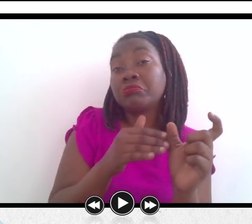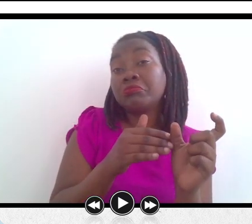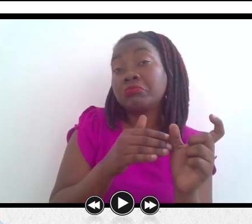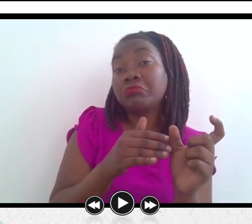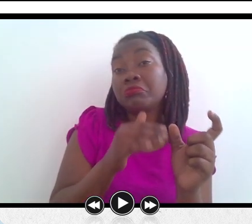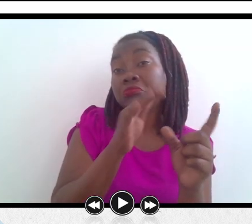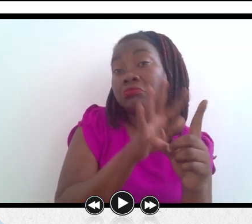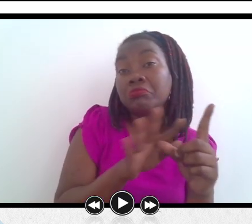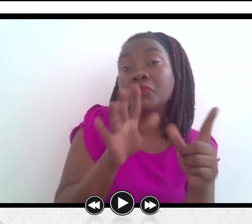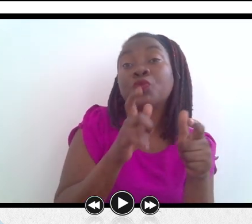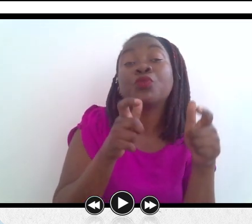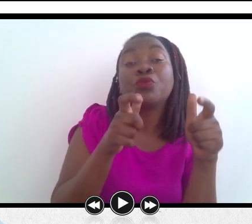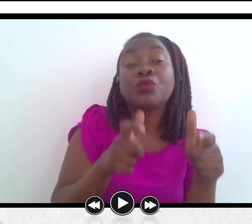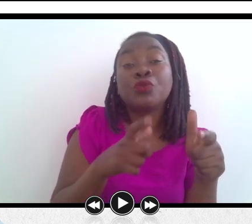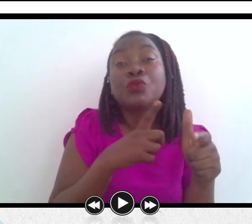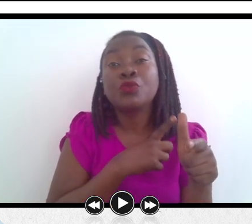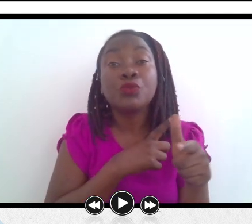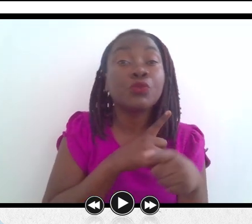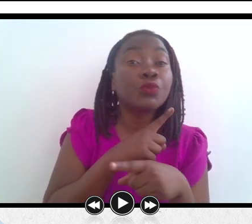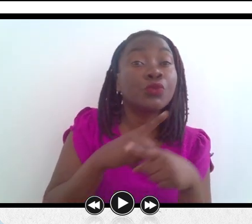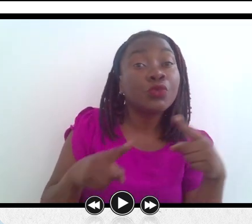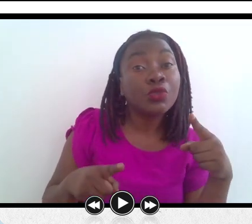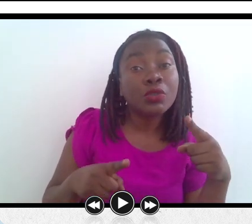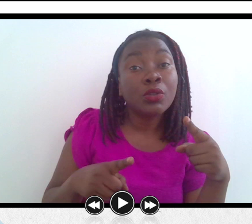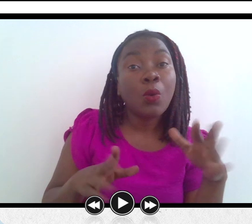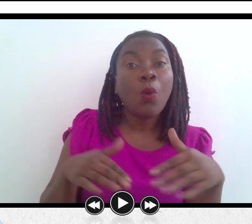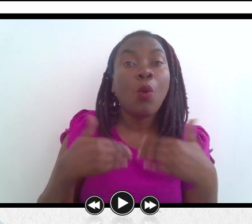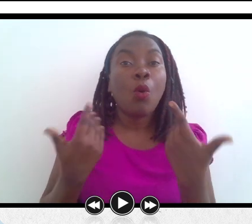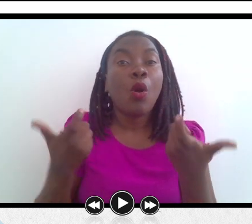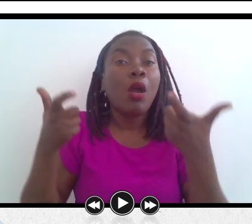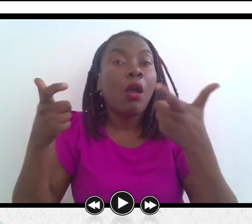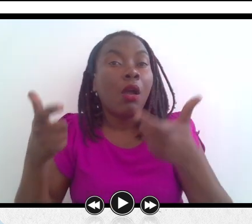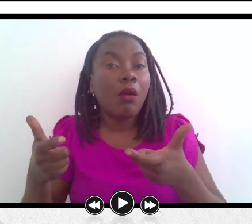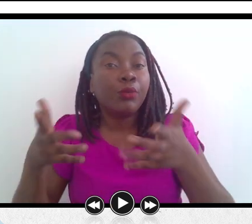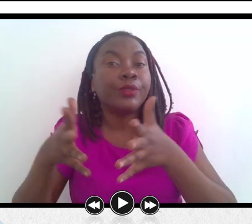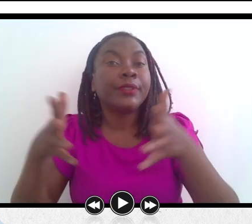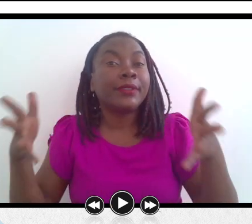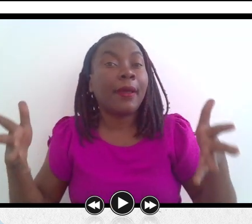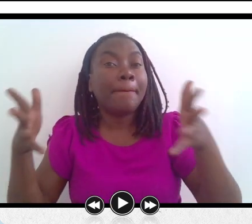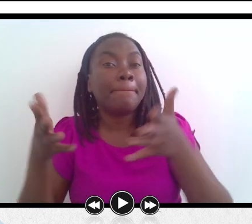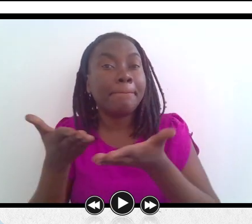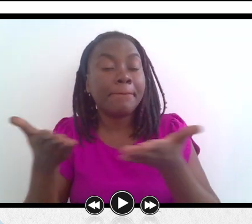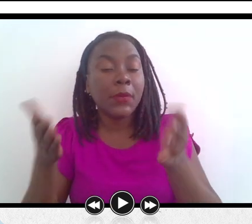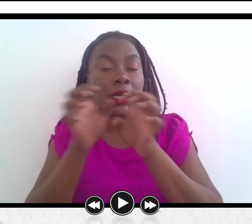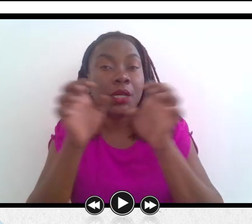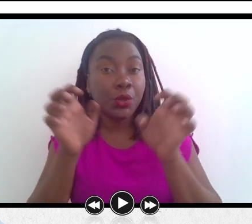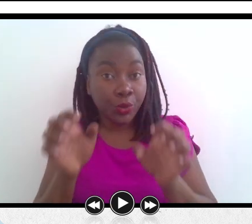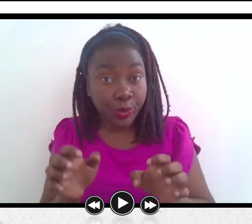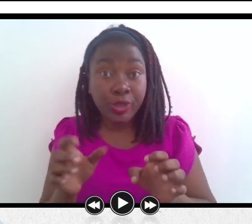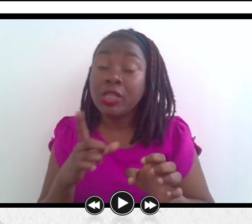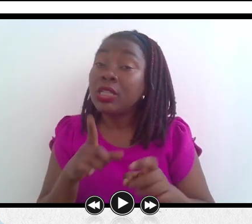né, onde tem que ter, onde não pode ter, qual é o local, qual é o tamanho dessas estruturas,